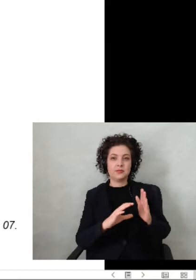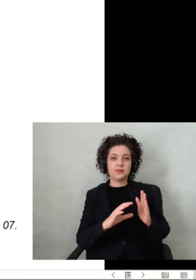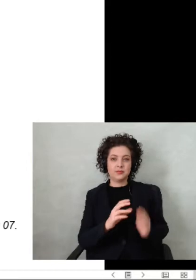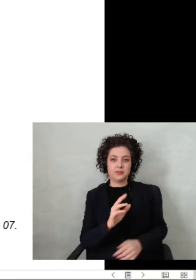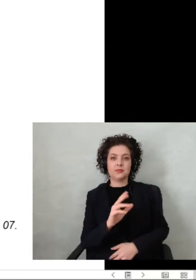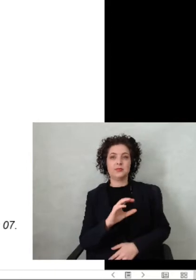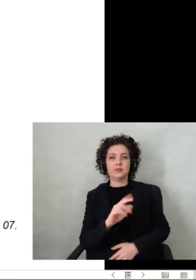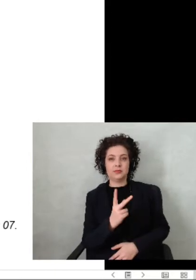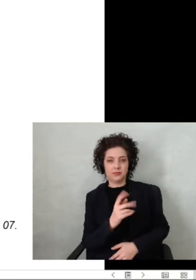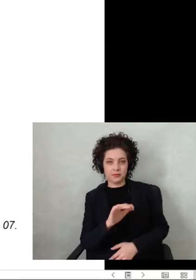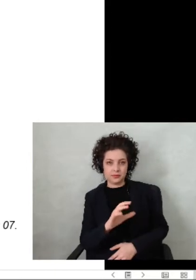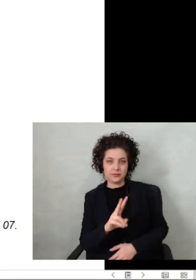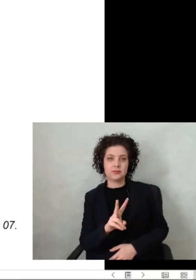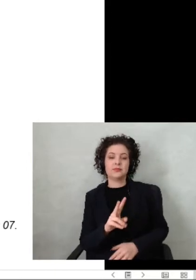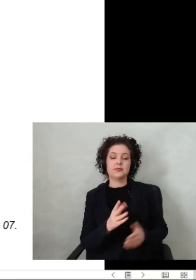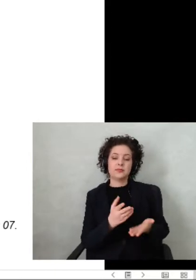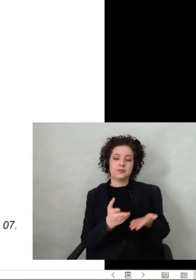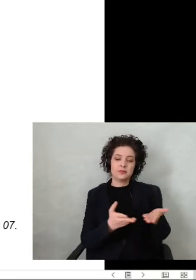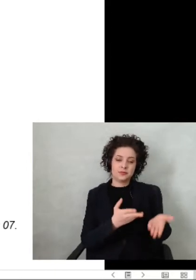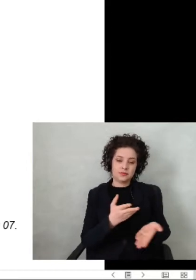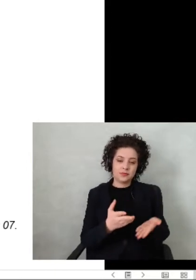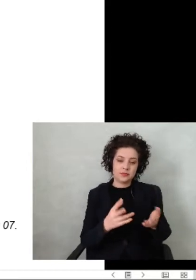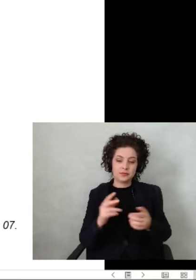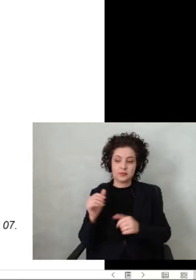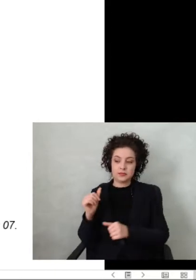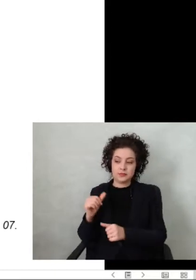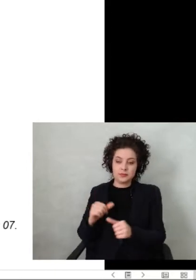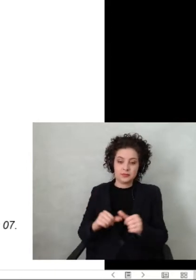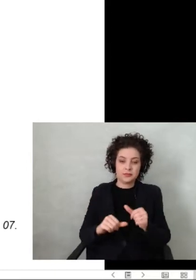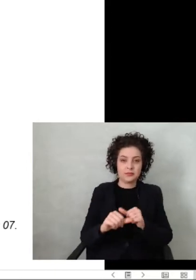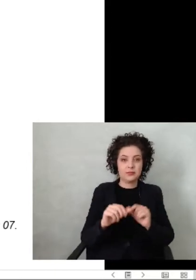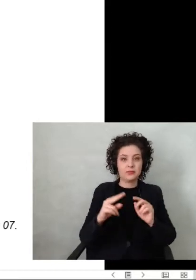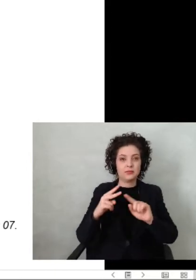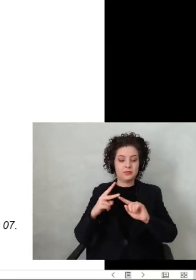específico do HIV, mudou o paradigma do tratamento com